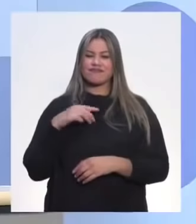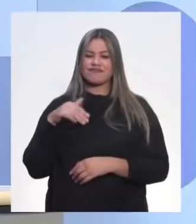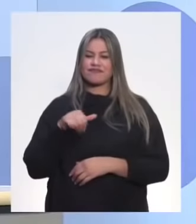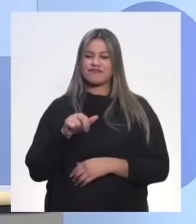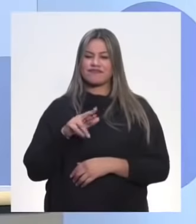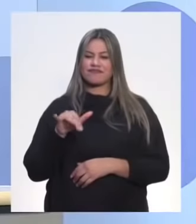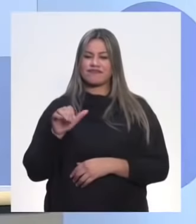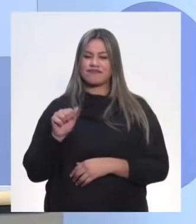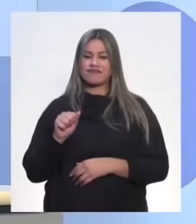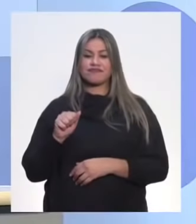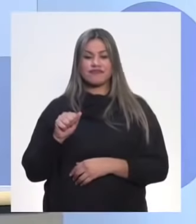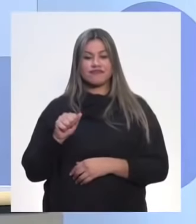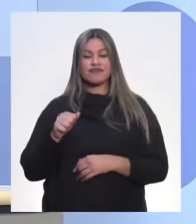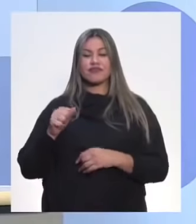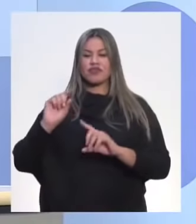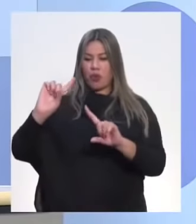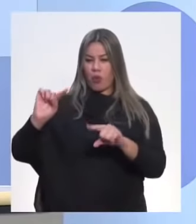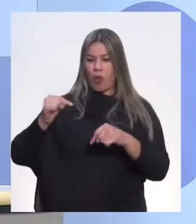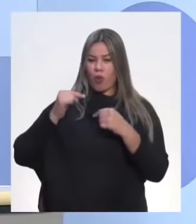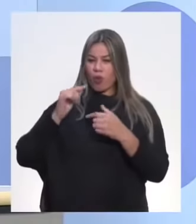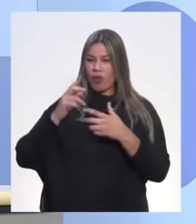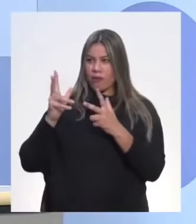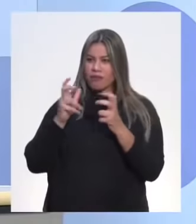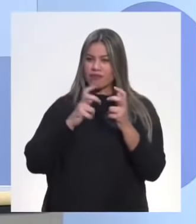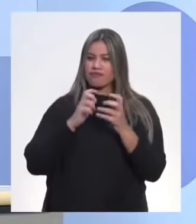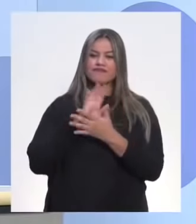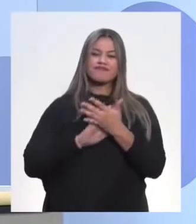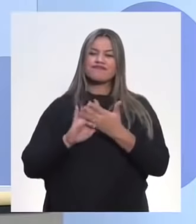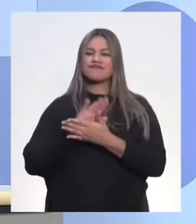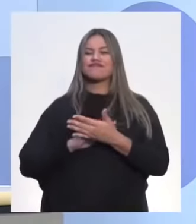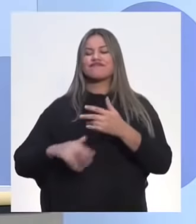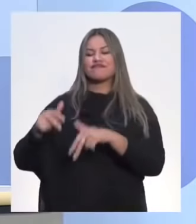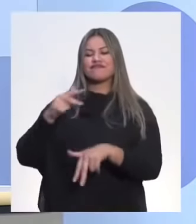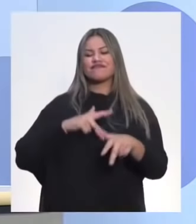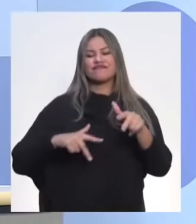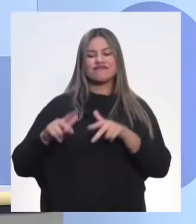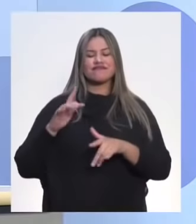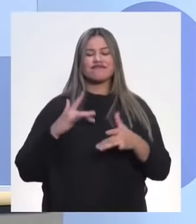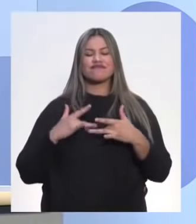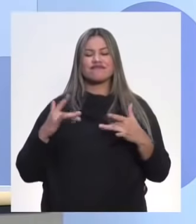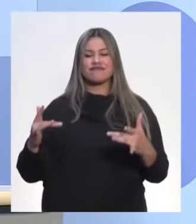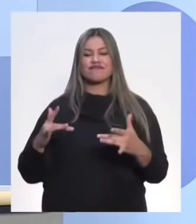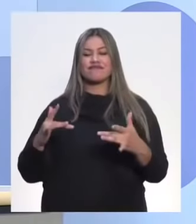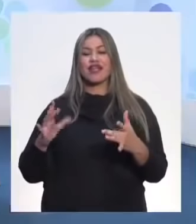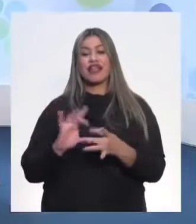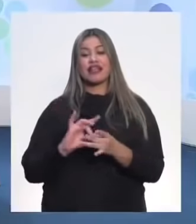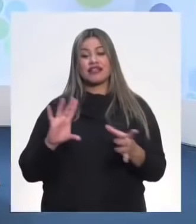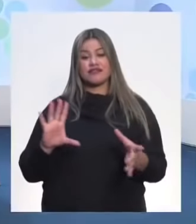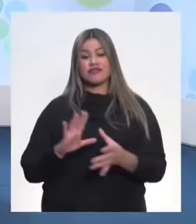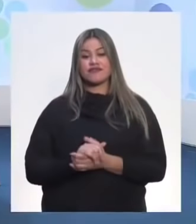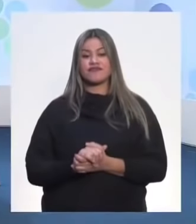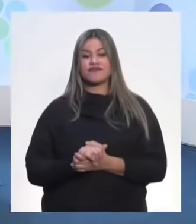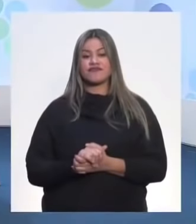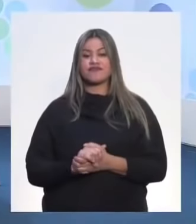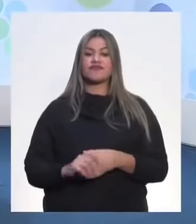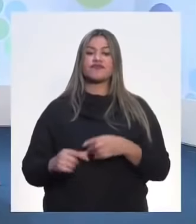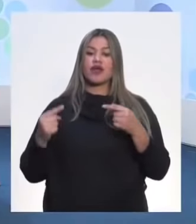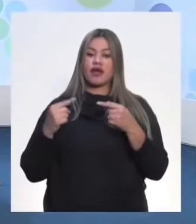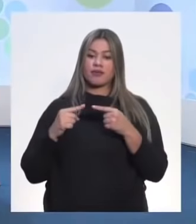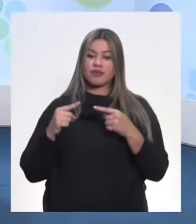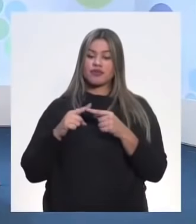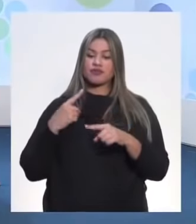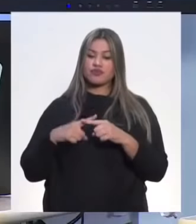não se sentem ameaçados pelos humanos. Então temos aí, ó, o aparecimento de animais silvestres em áreas urbanas justifica-se devido ao